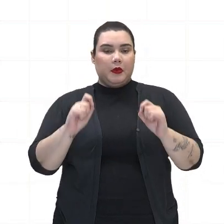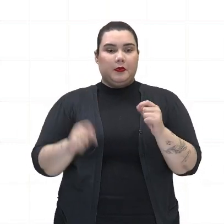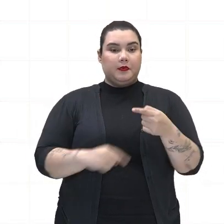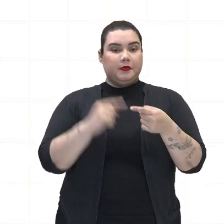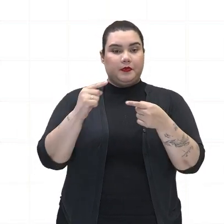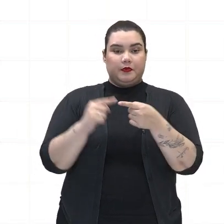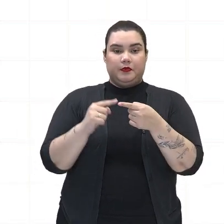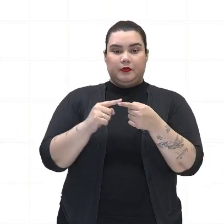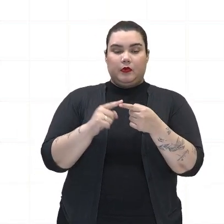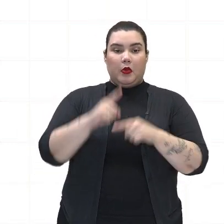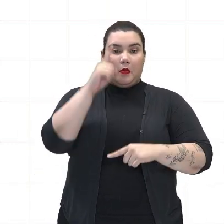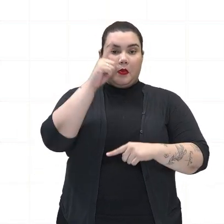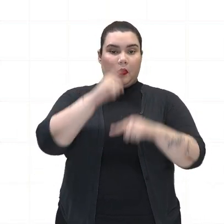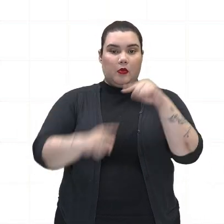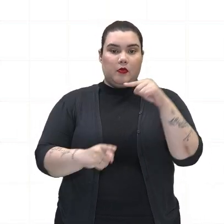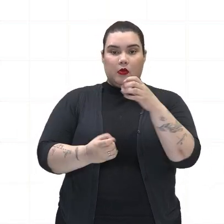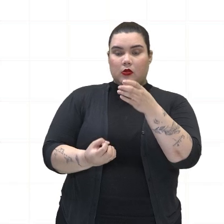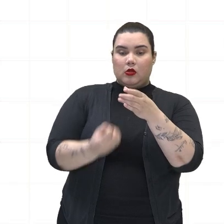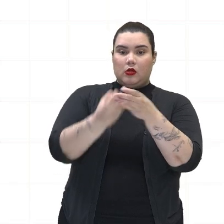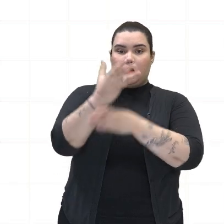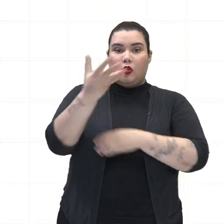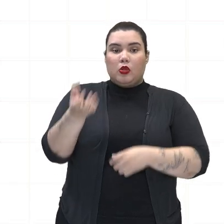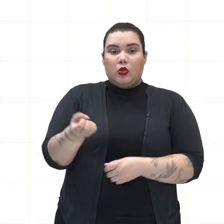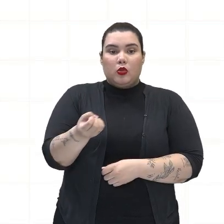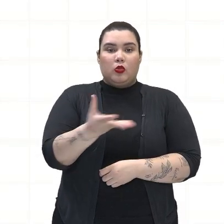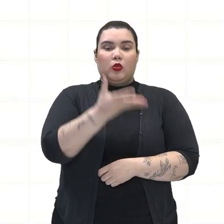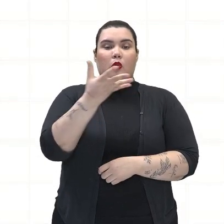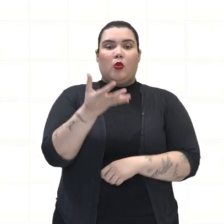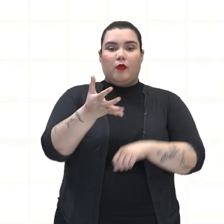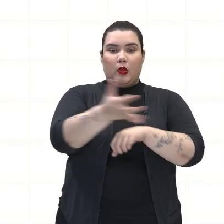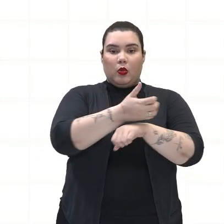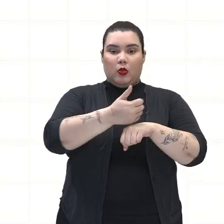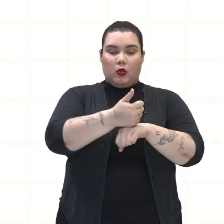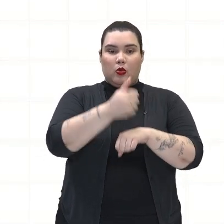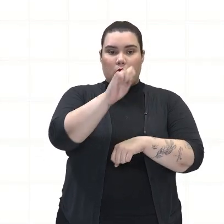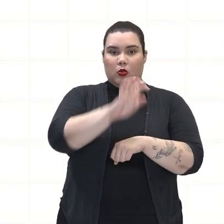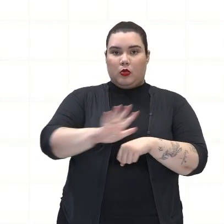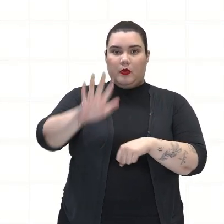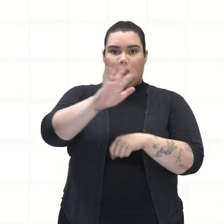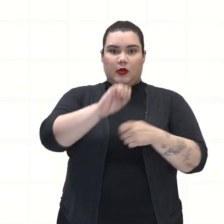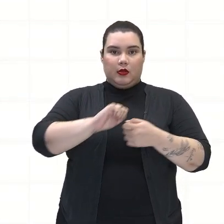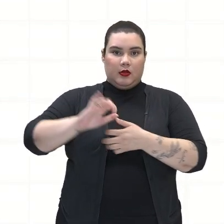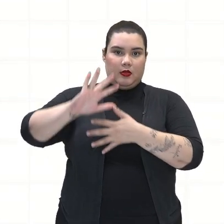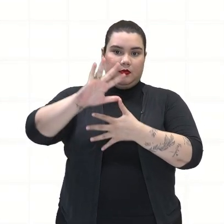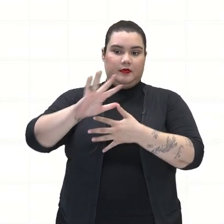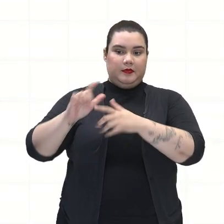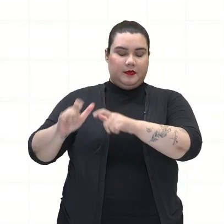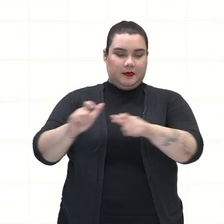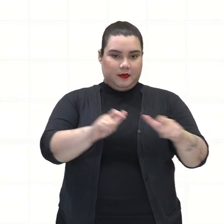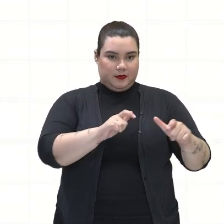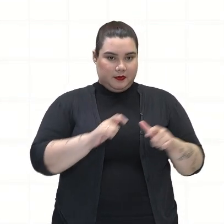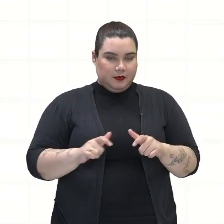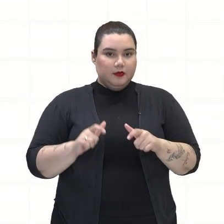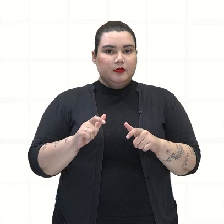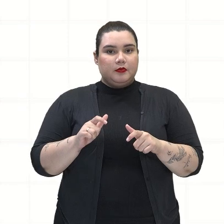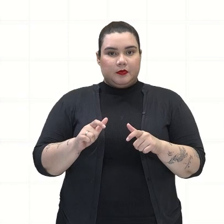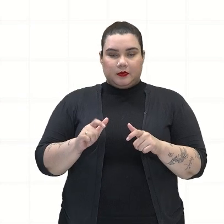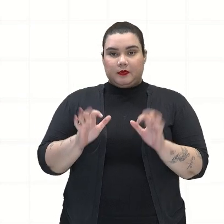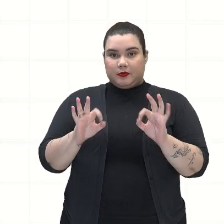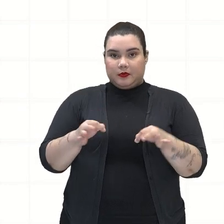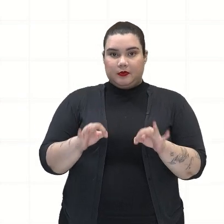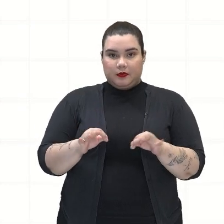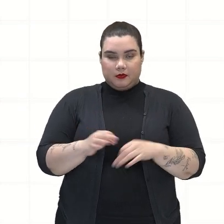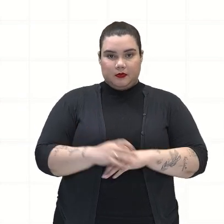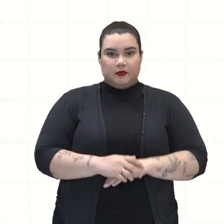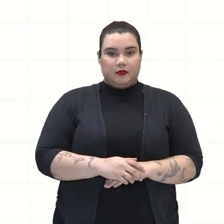Proibição da criação de novas colônias europeias nas Américas. Quando ele fala das Américas, ele